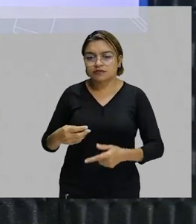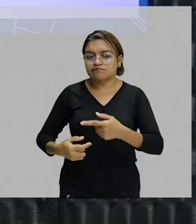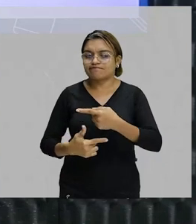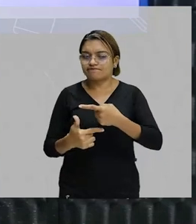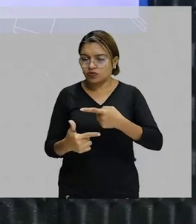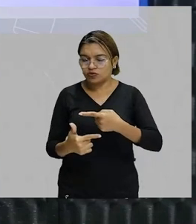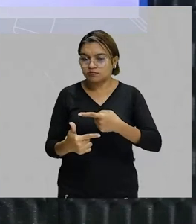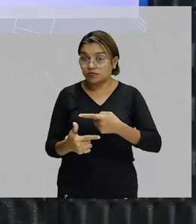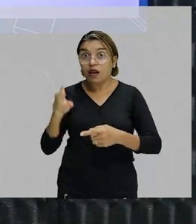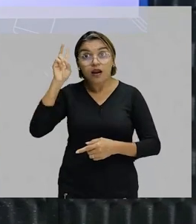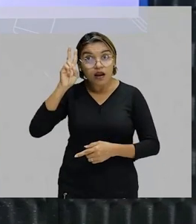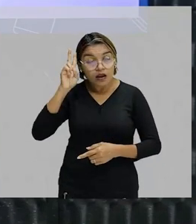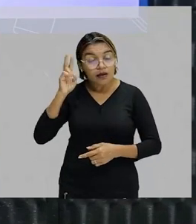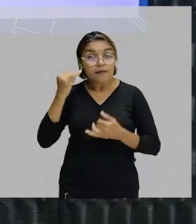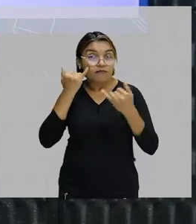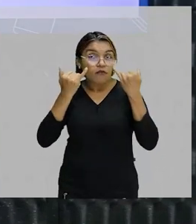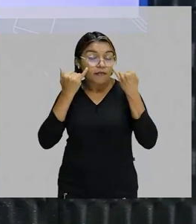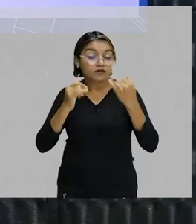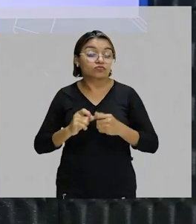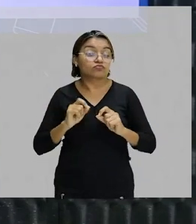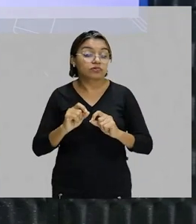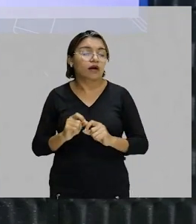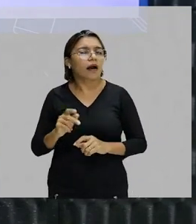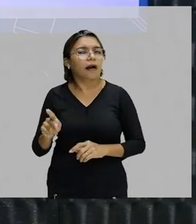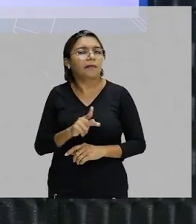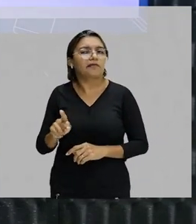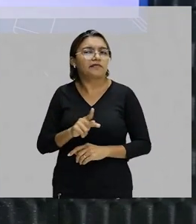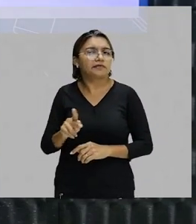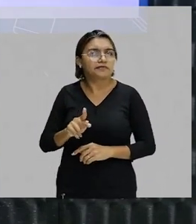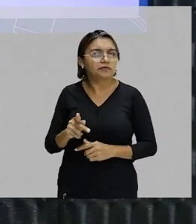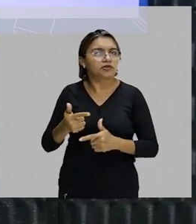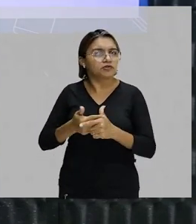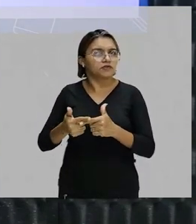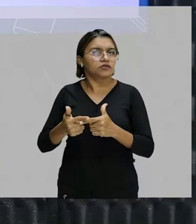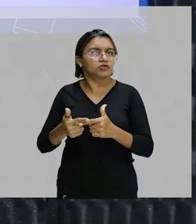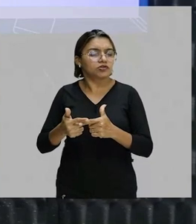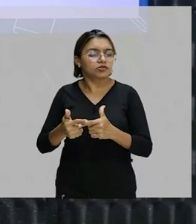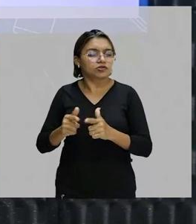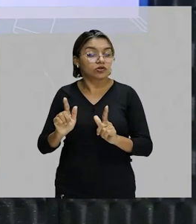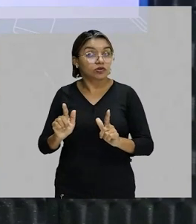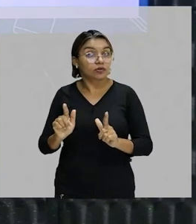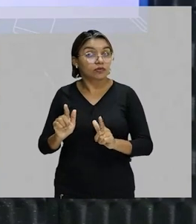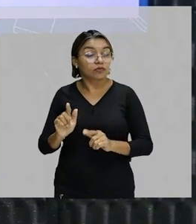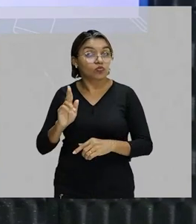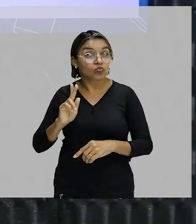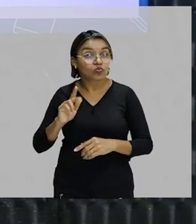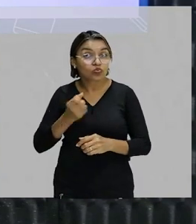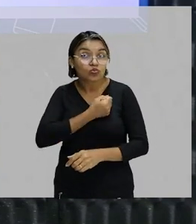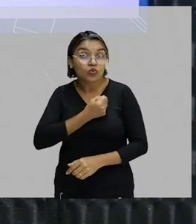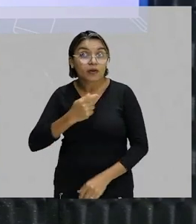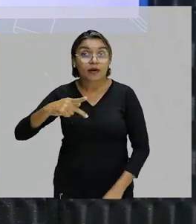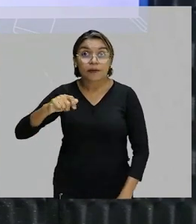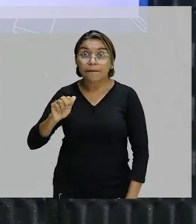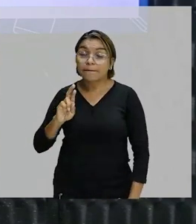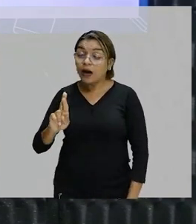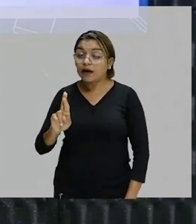lembra Tá daquela informação e Renata Mas tu falou que né dava para dividir dava para dividir quando o número era par né gente 53 não